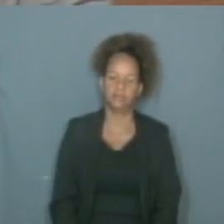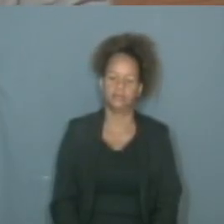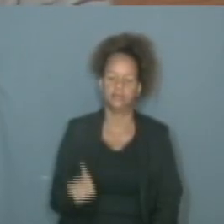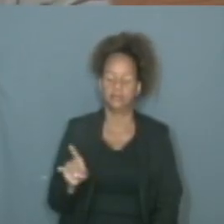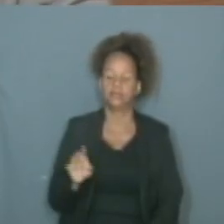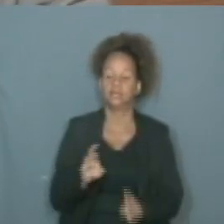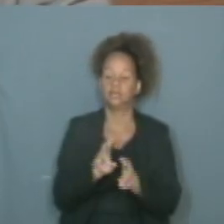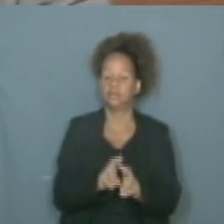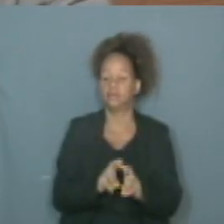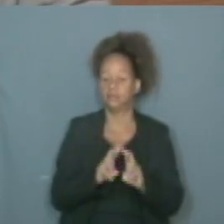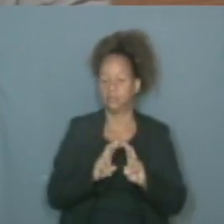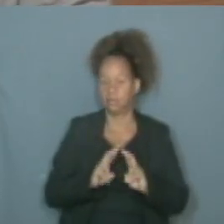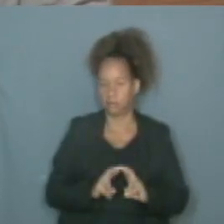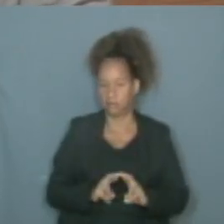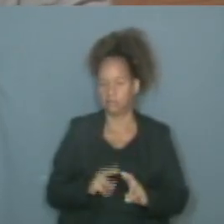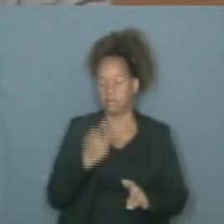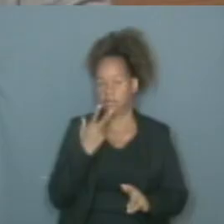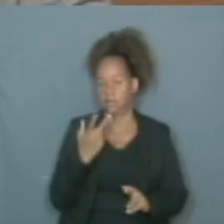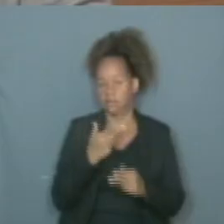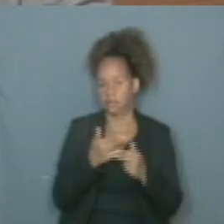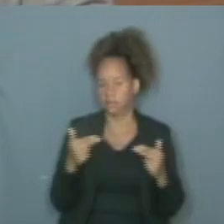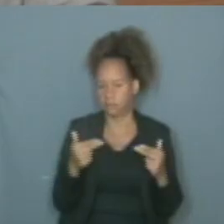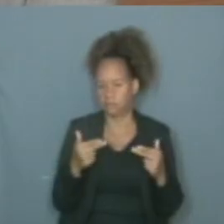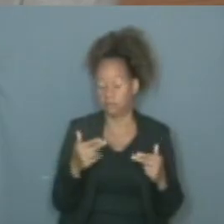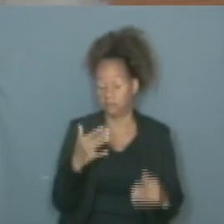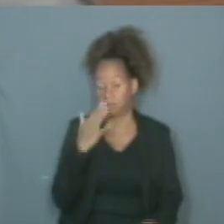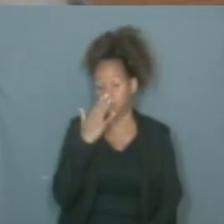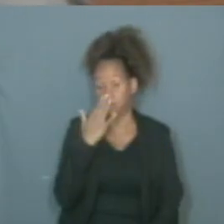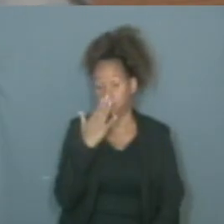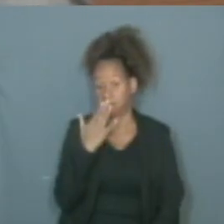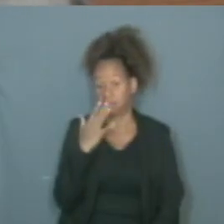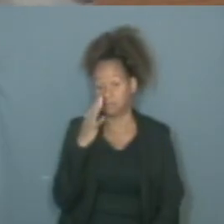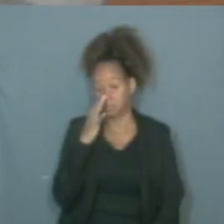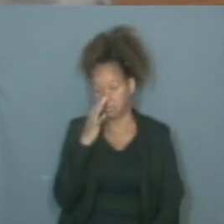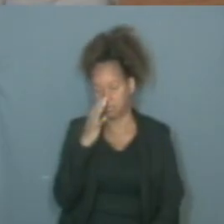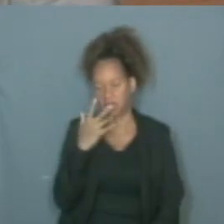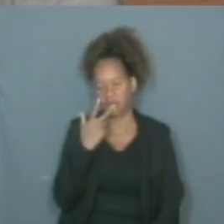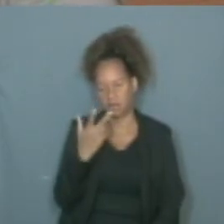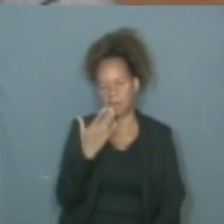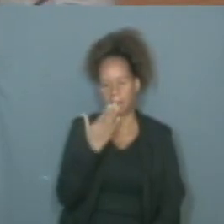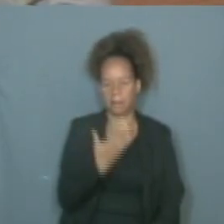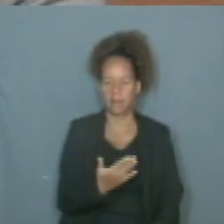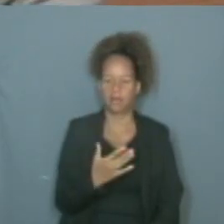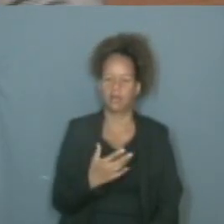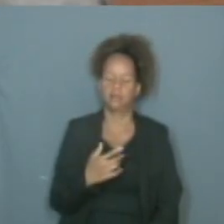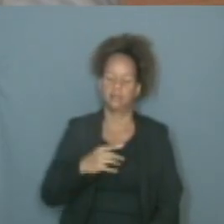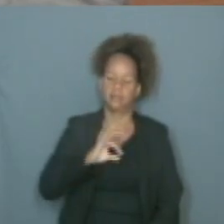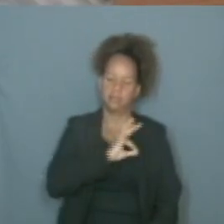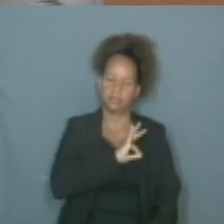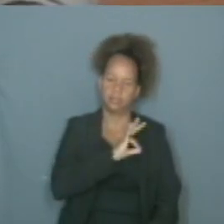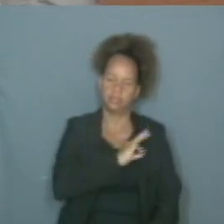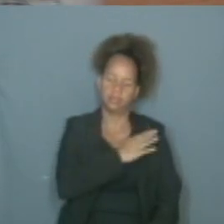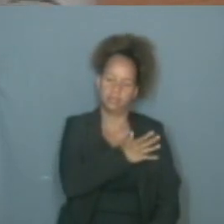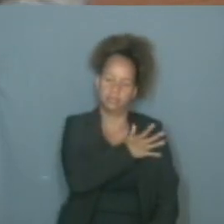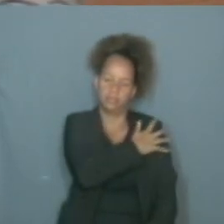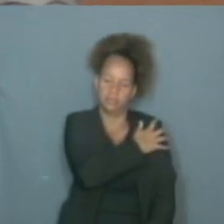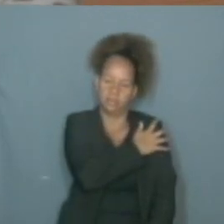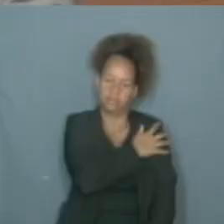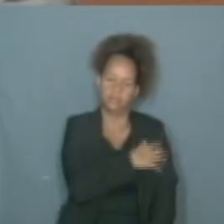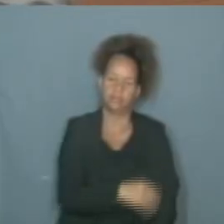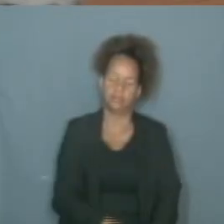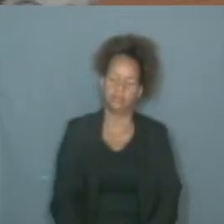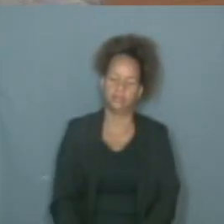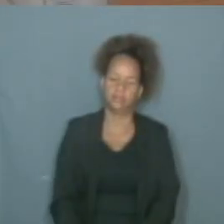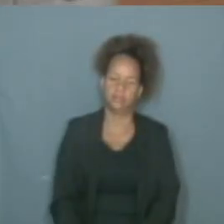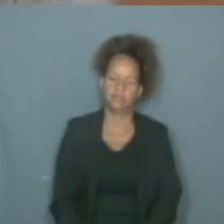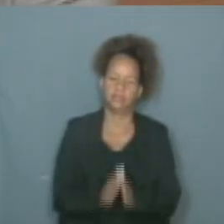7737, ele fala de uma coisa impressionante, tá? Eu faço um apelo à Polícia Militar, agora vejam o apelo, viu?